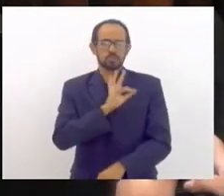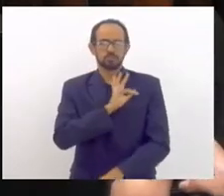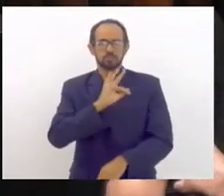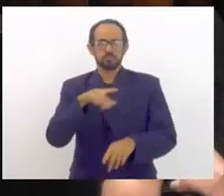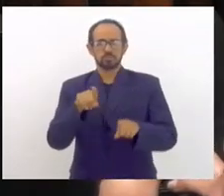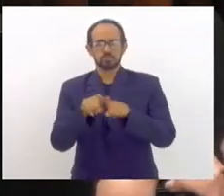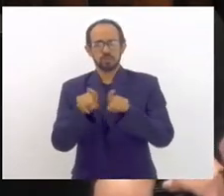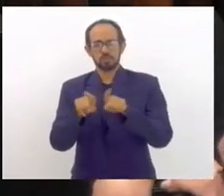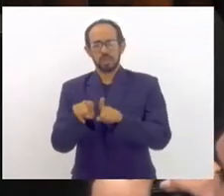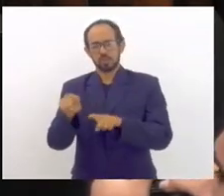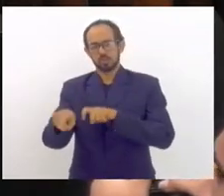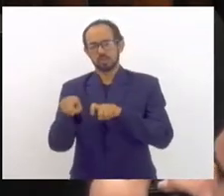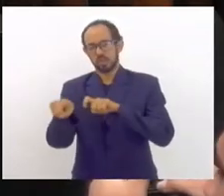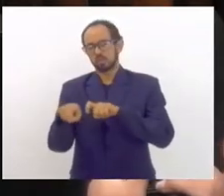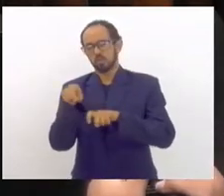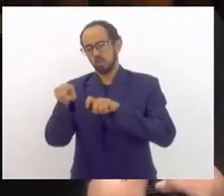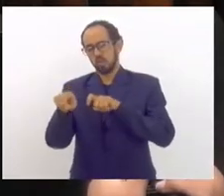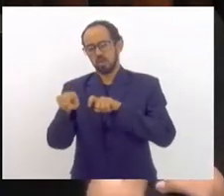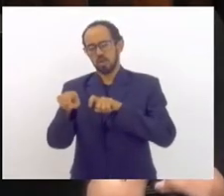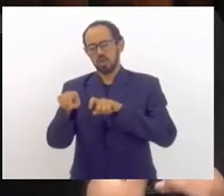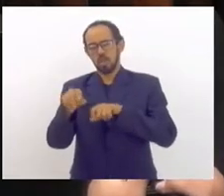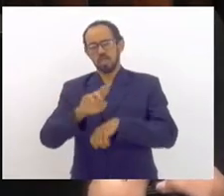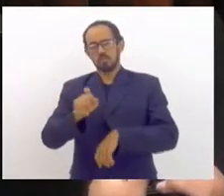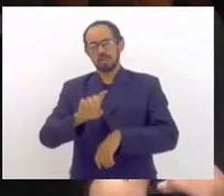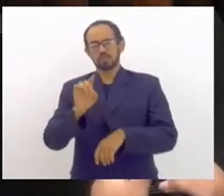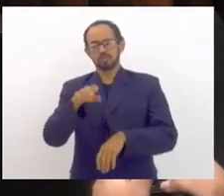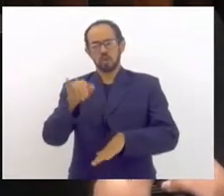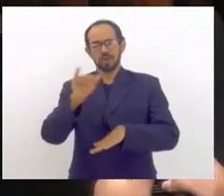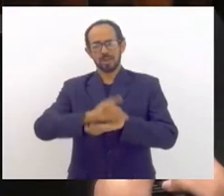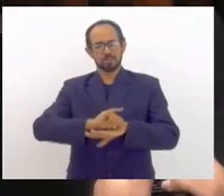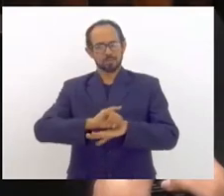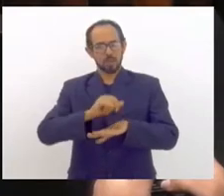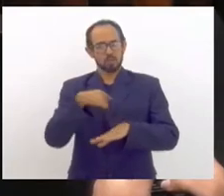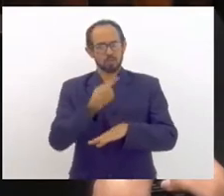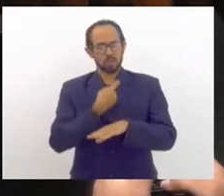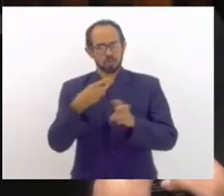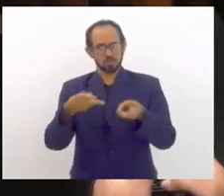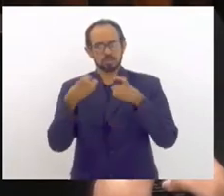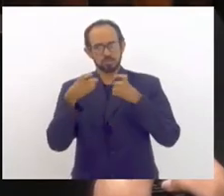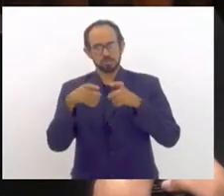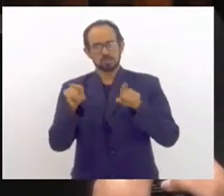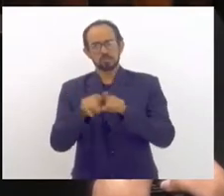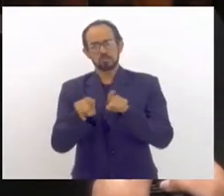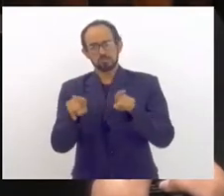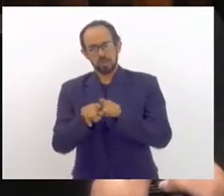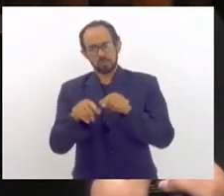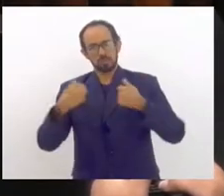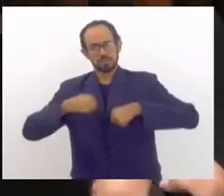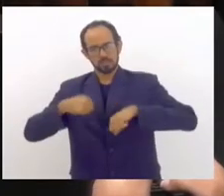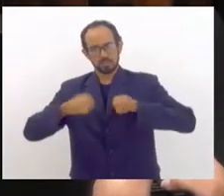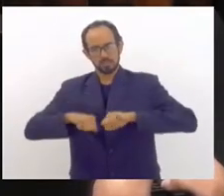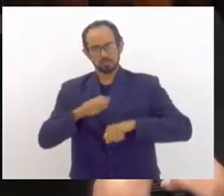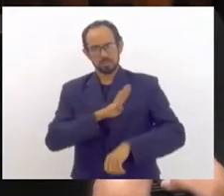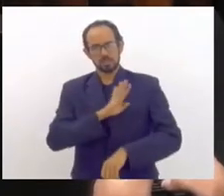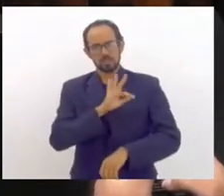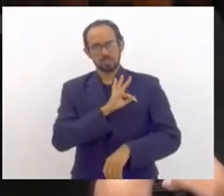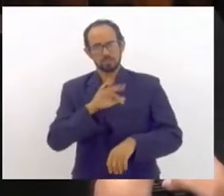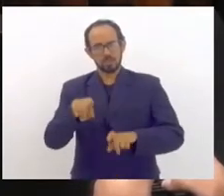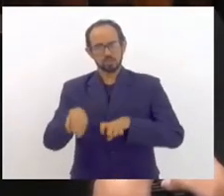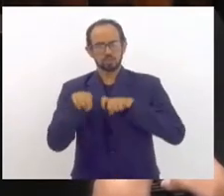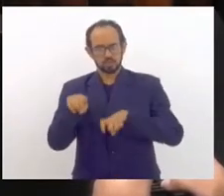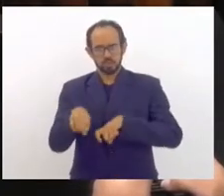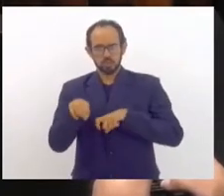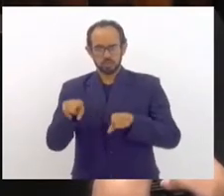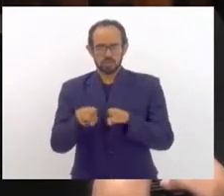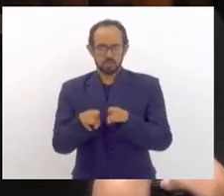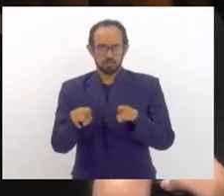municípios, no interior, não chegue só na capital, que a gente mais vê. A gente precisa que a cidade também da Baixada Fluminense, o interior, também recebam